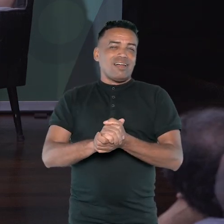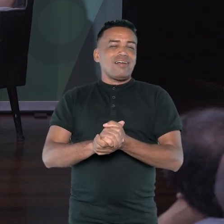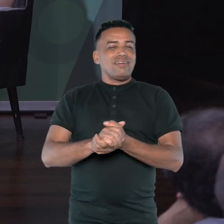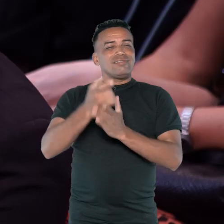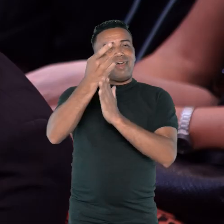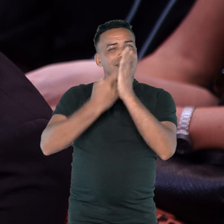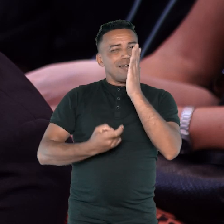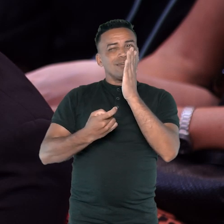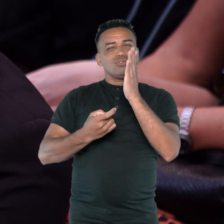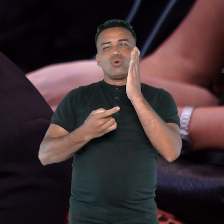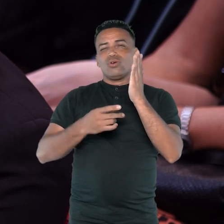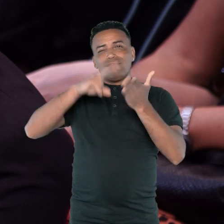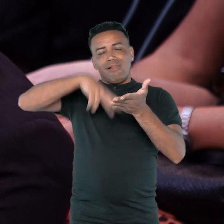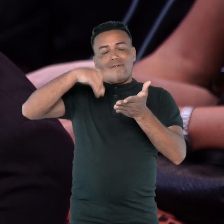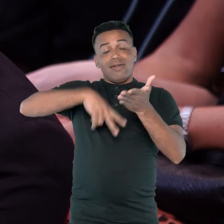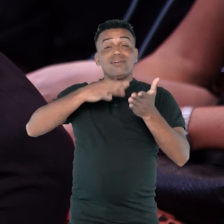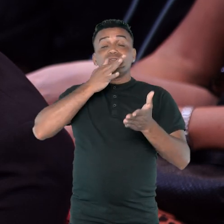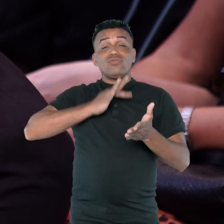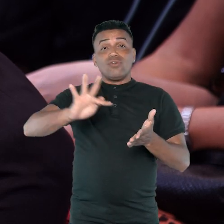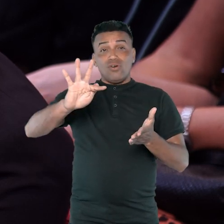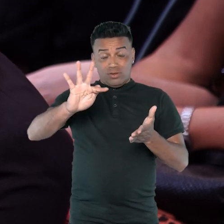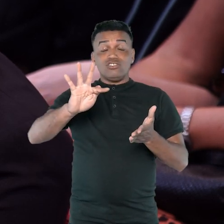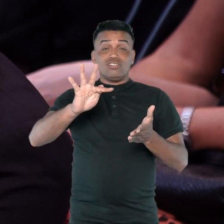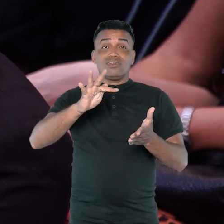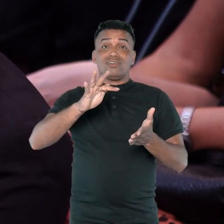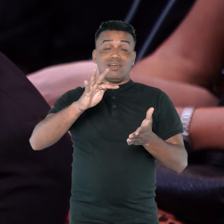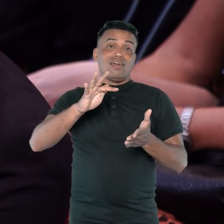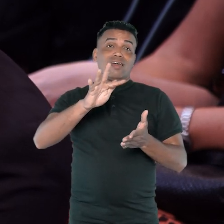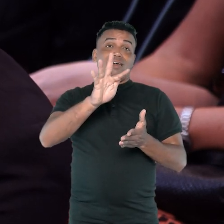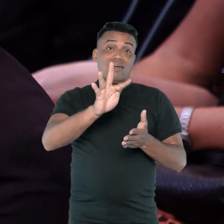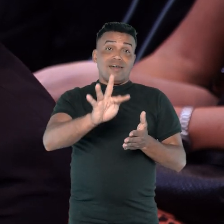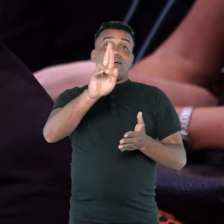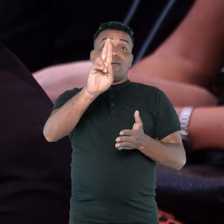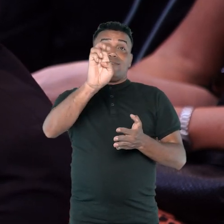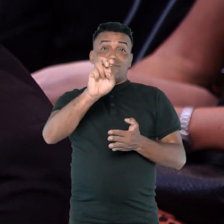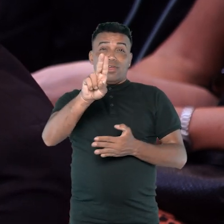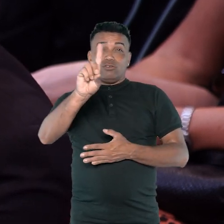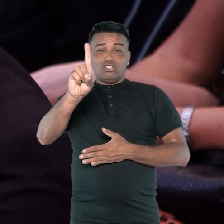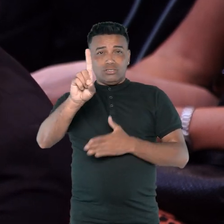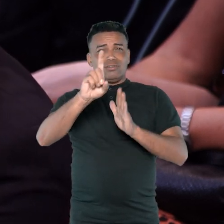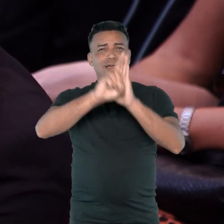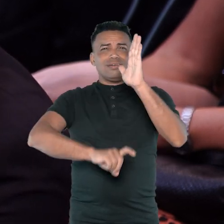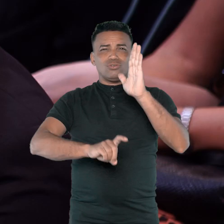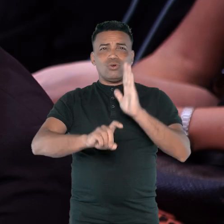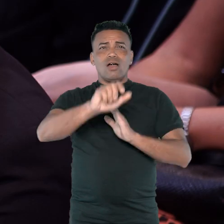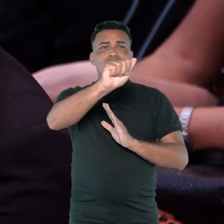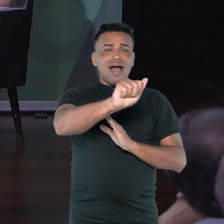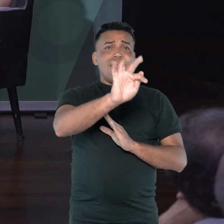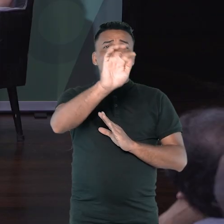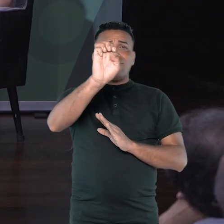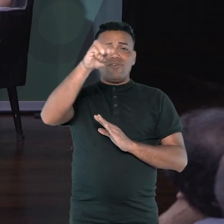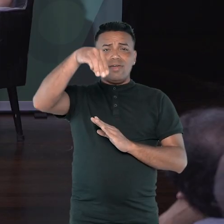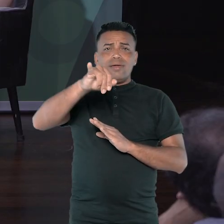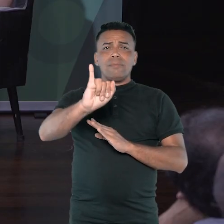um texto de Freud que chama A Feminilidade, é um texto cânone, e neste texto ele tem uma passagem